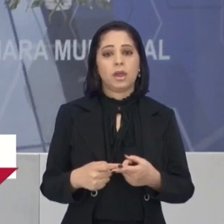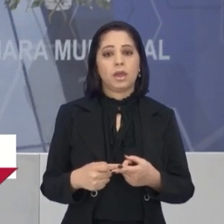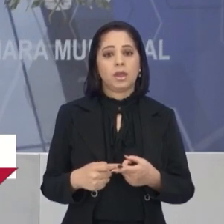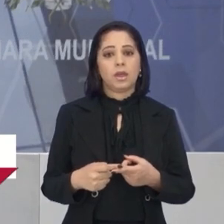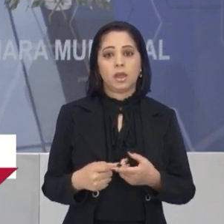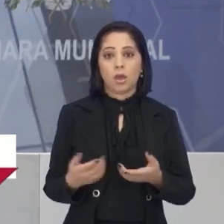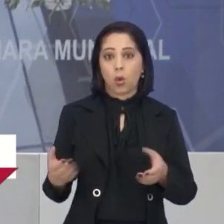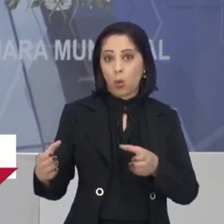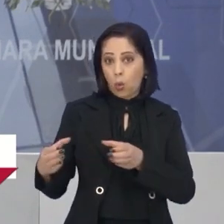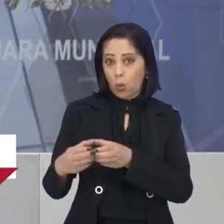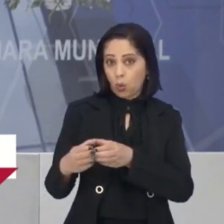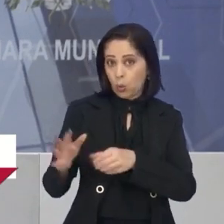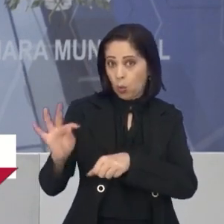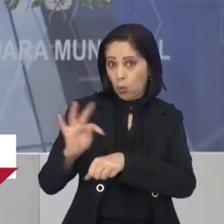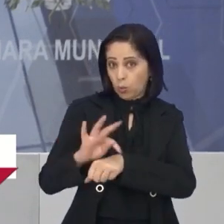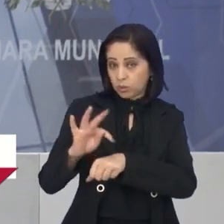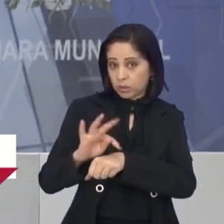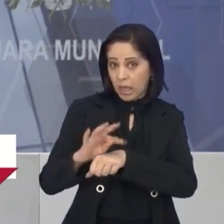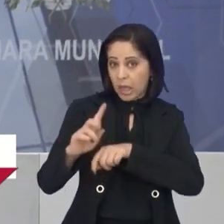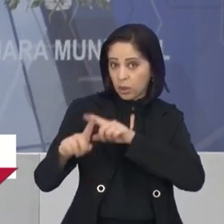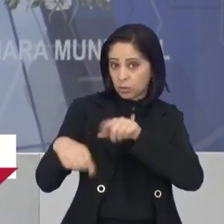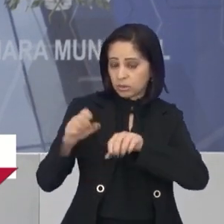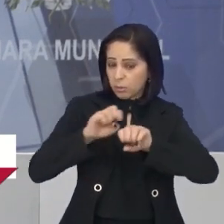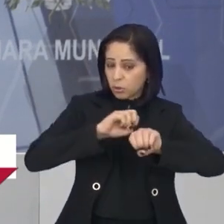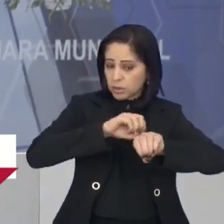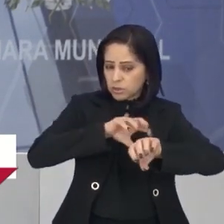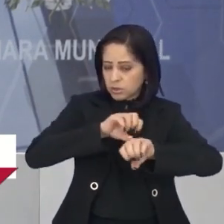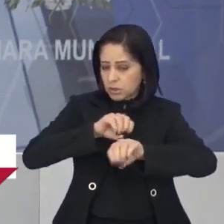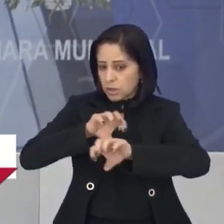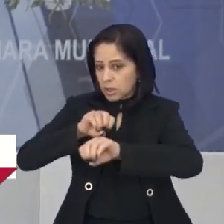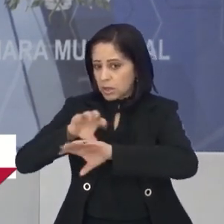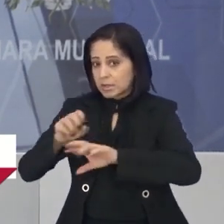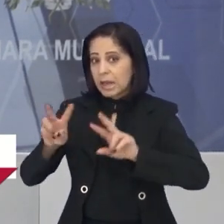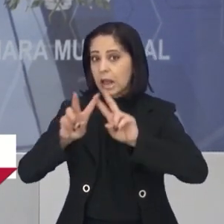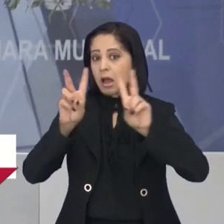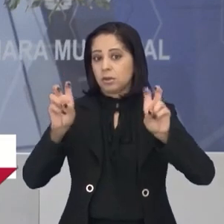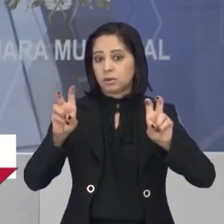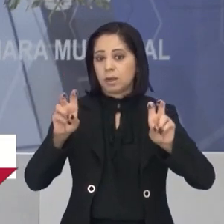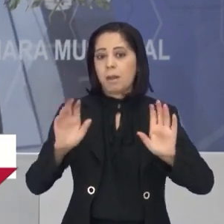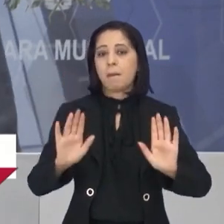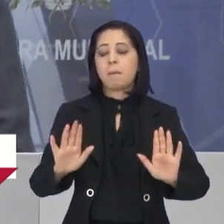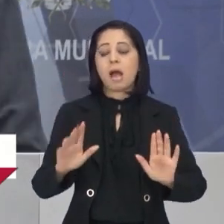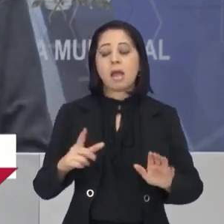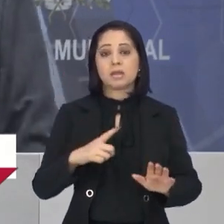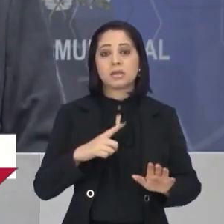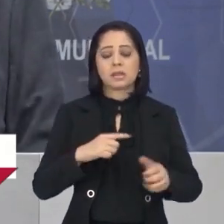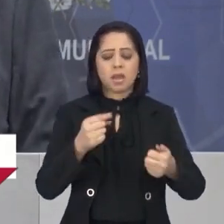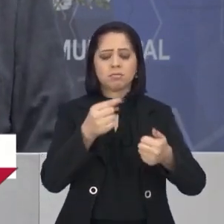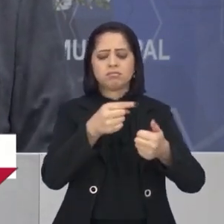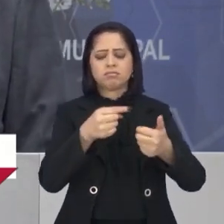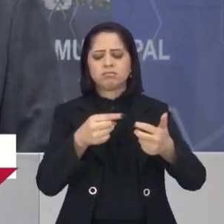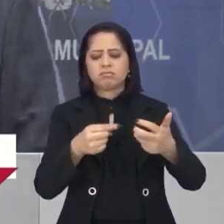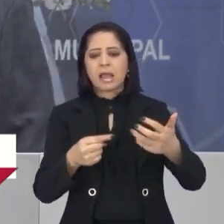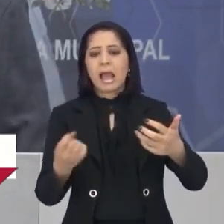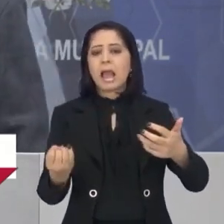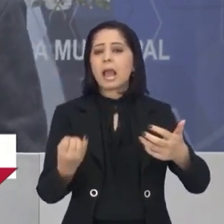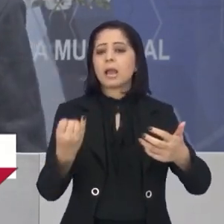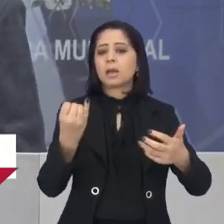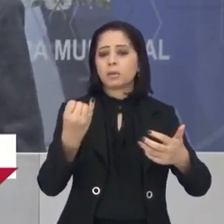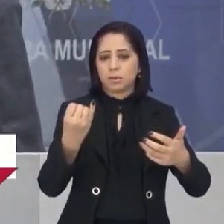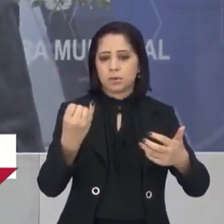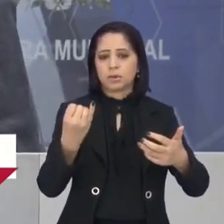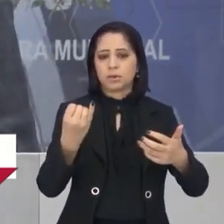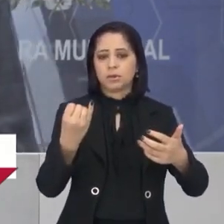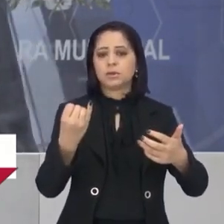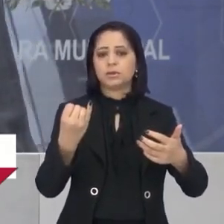técnicos que irão aprofundar cada um desses temas mas chamando atenção sobre pontos específicos eh em